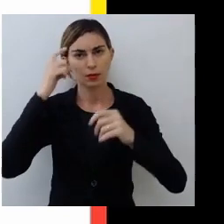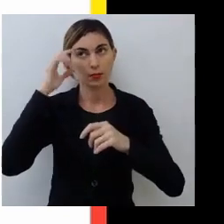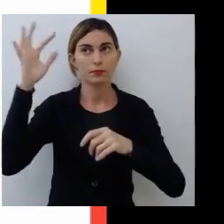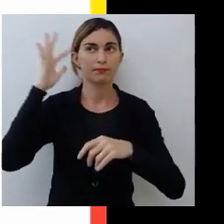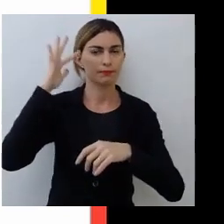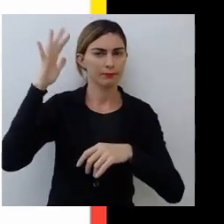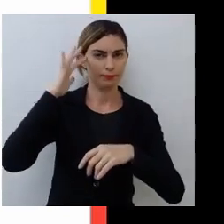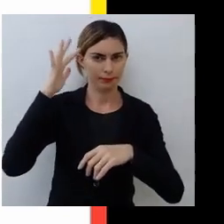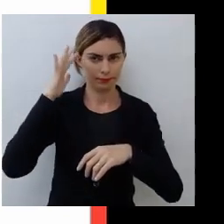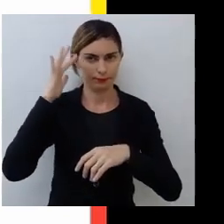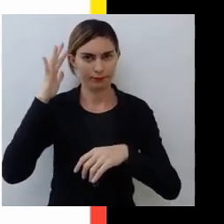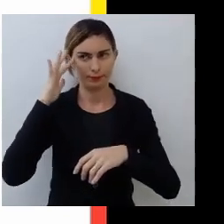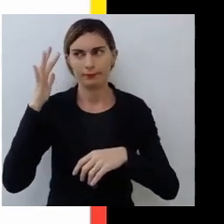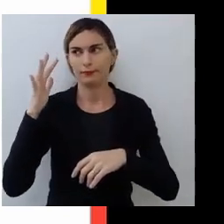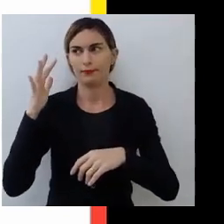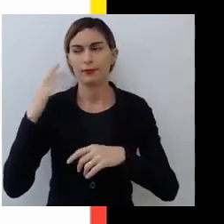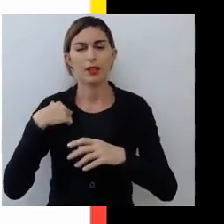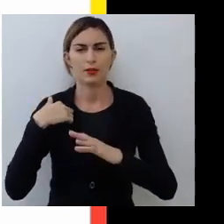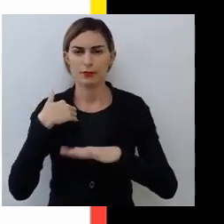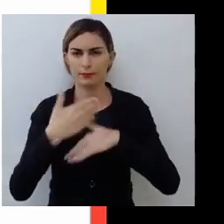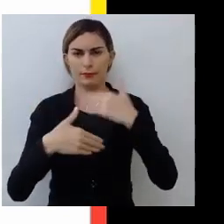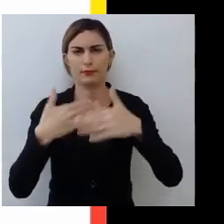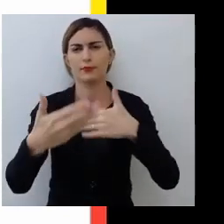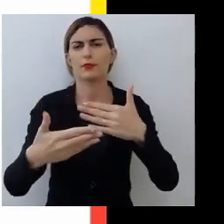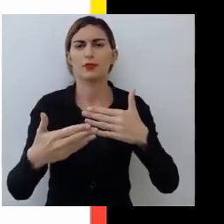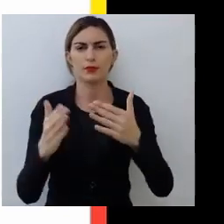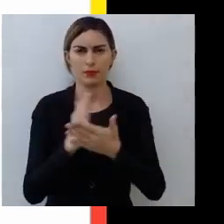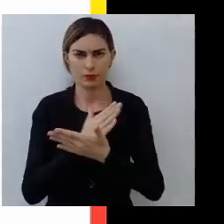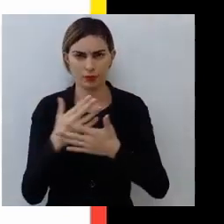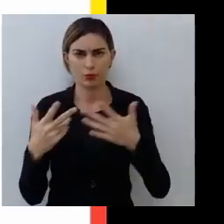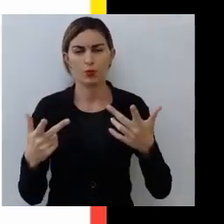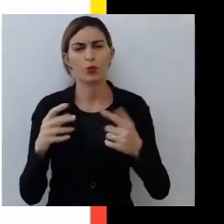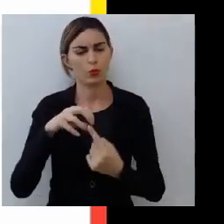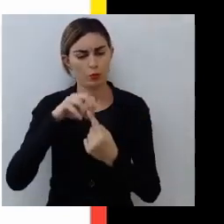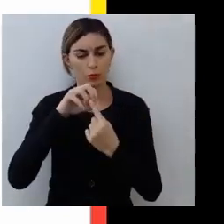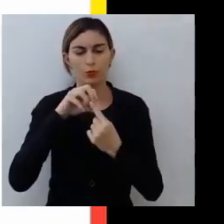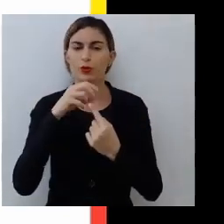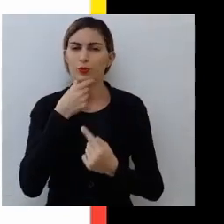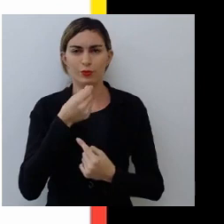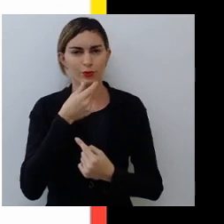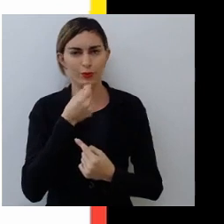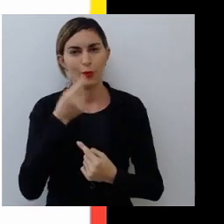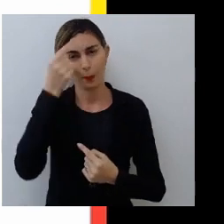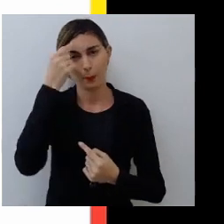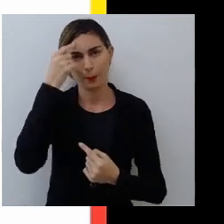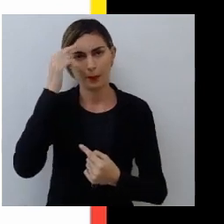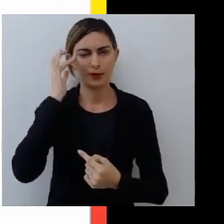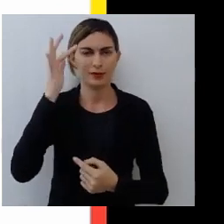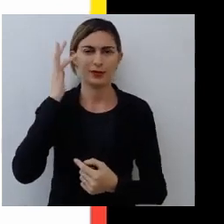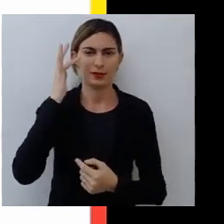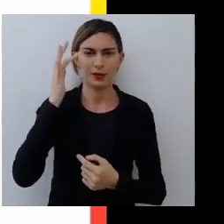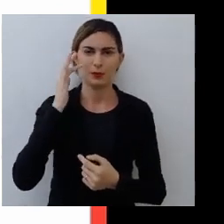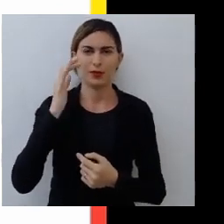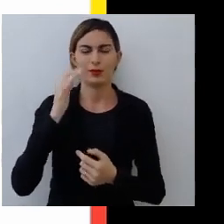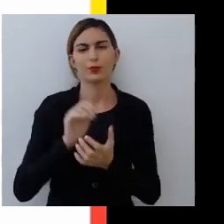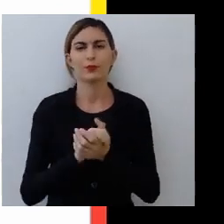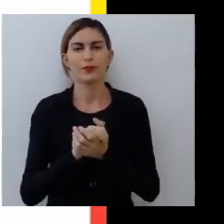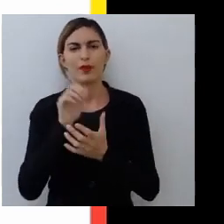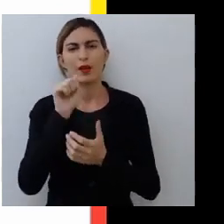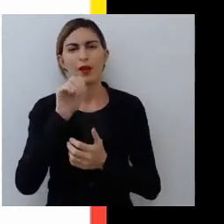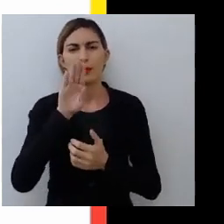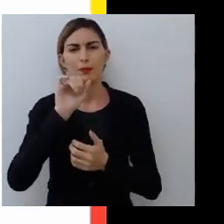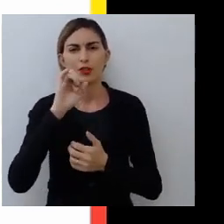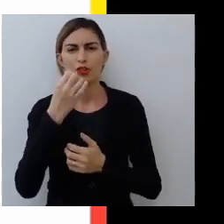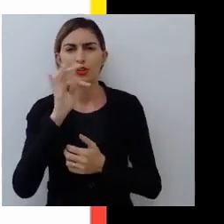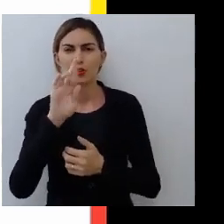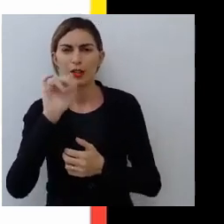raciocínio. Nós desenvolvemos algo que é único no homem, o pensamento abstrato. Além